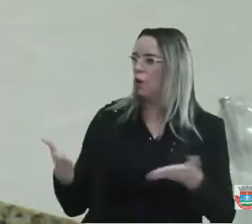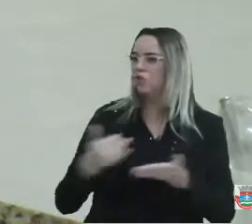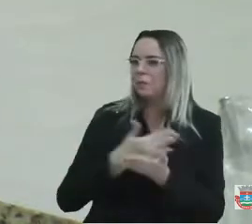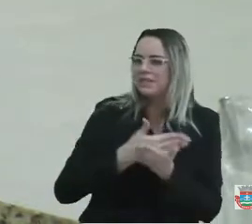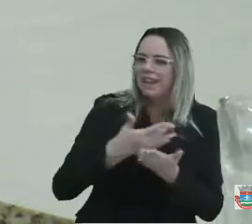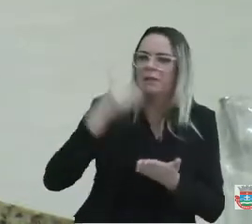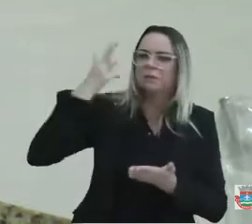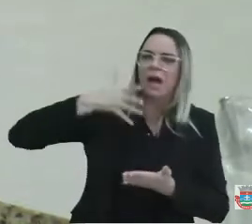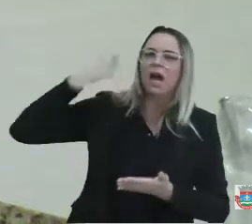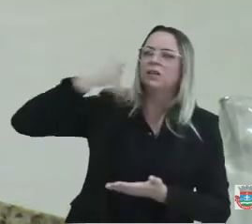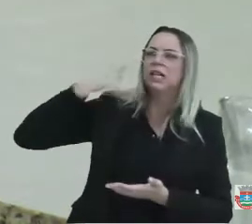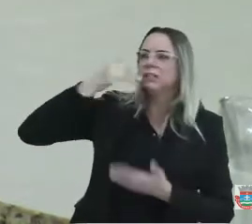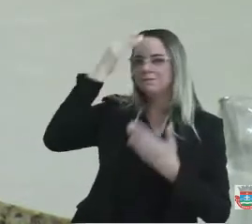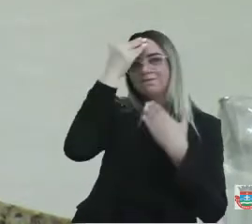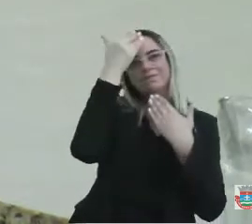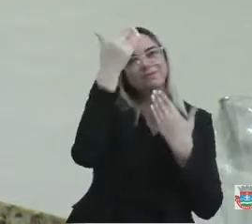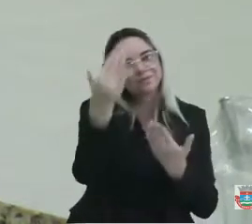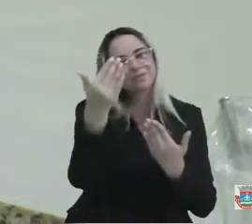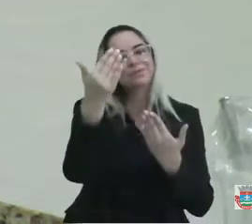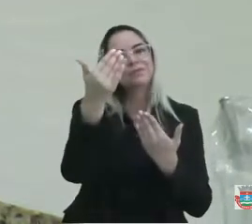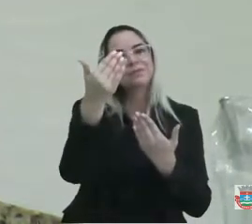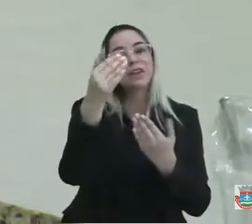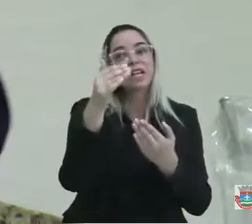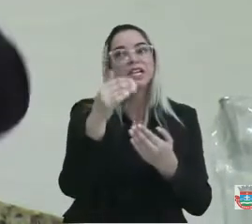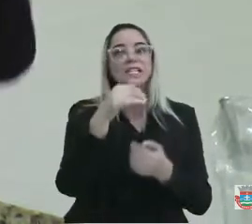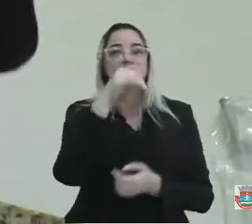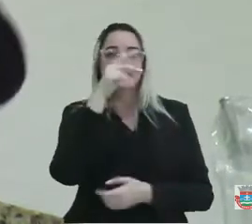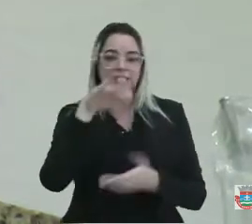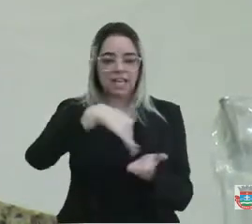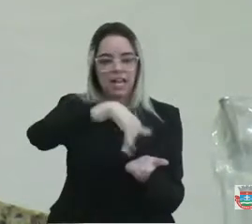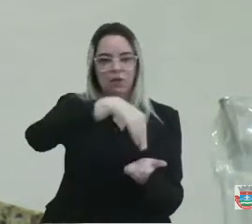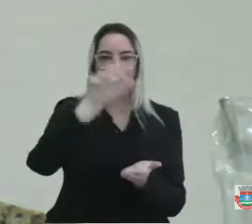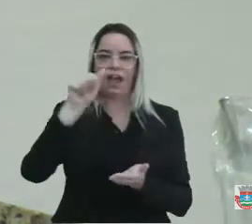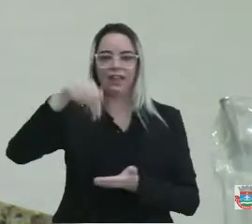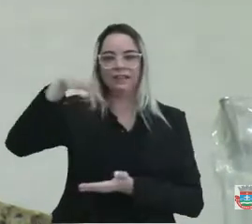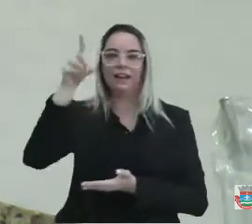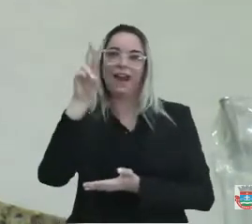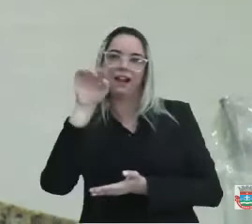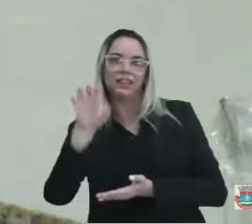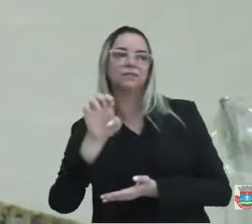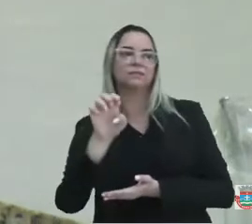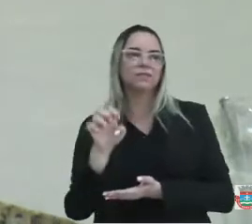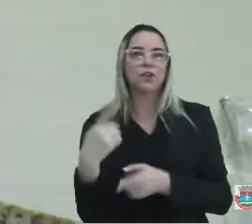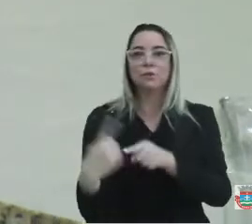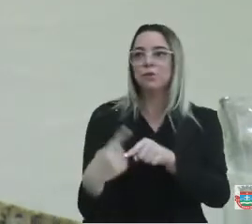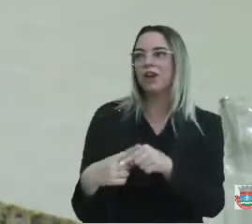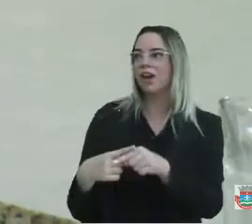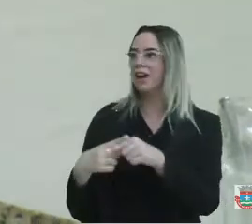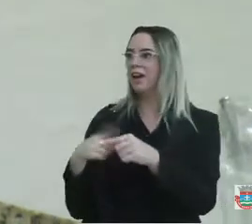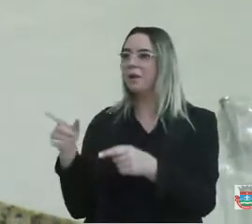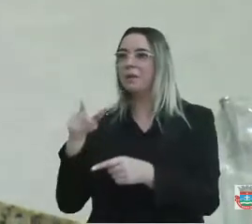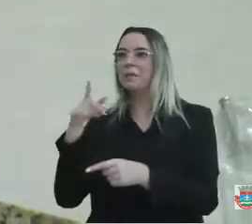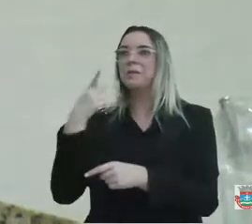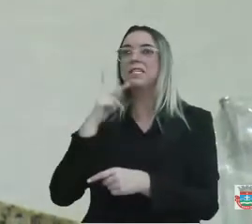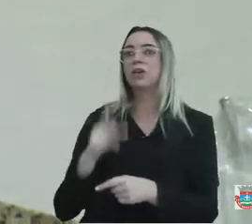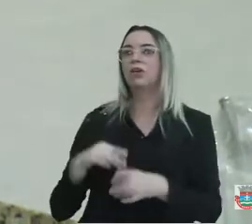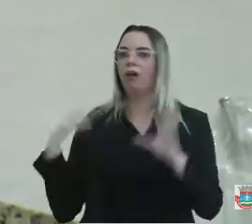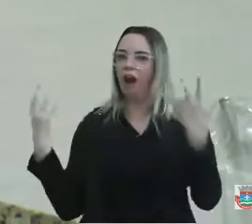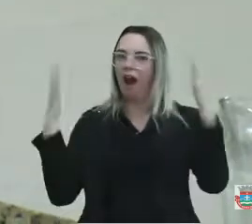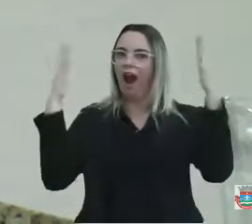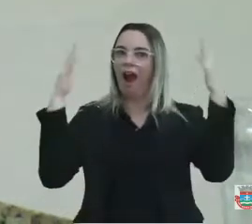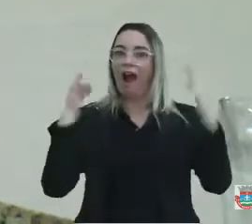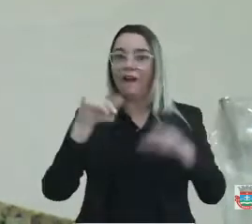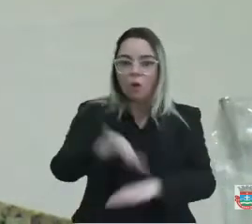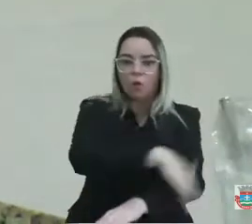quero agradecer ao secretário André Valença. Colega Pezinho aqui colocou um voto de aplauso, porque a gente estamos lá